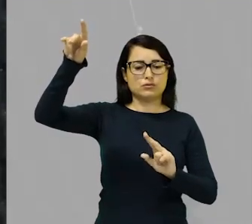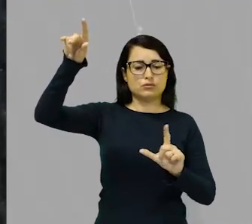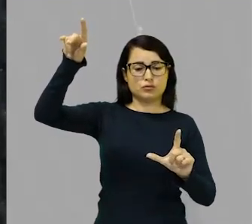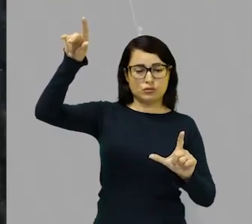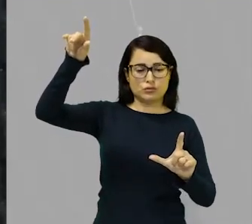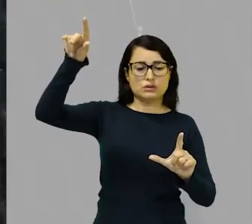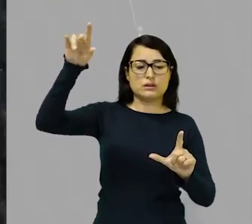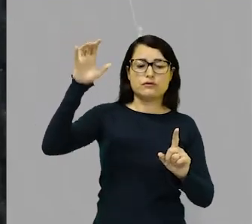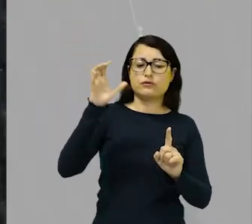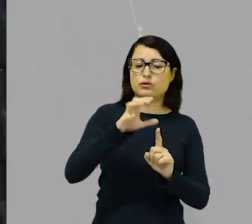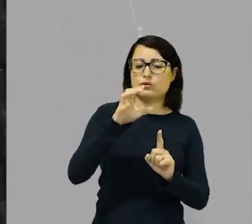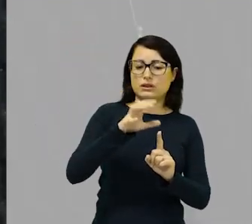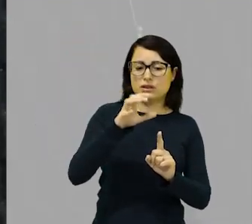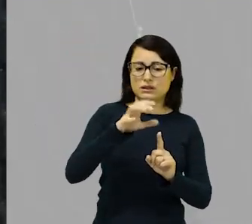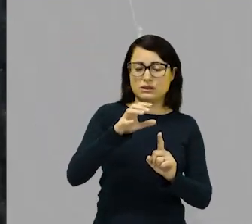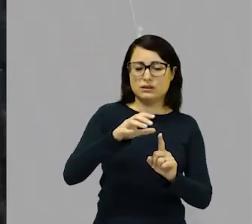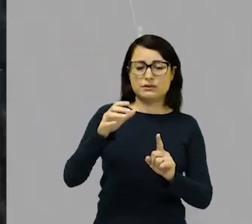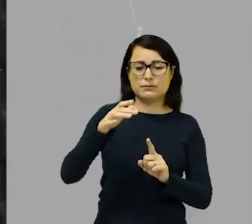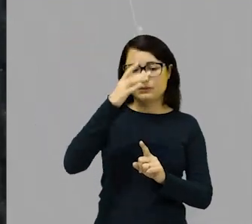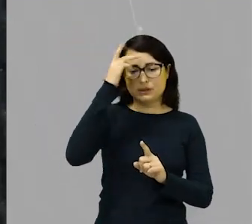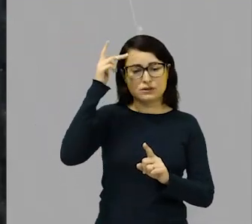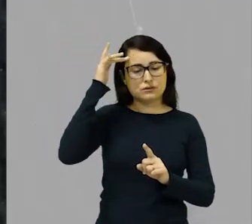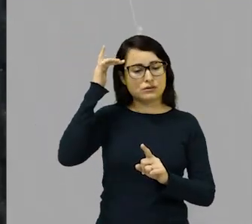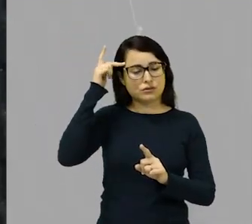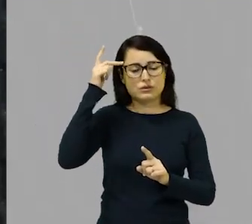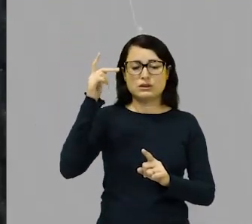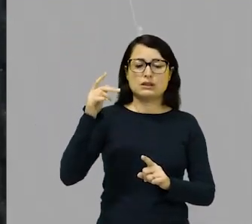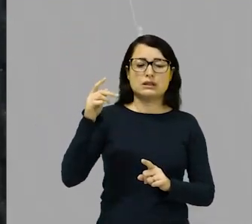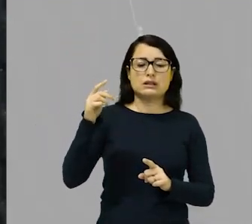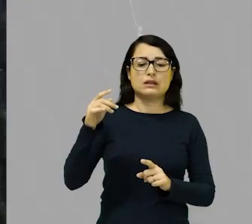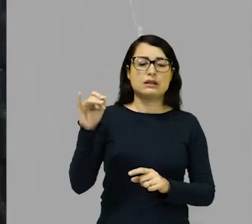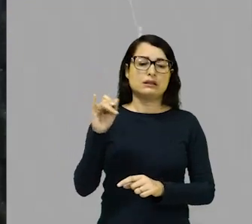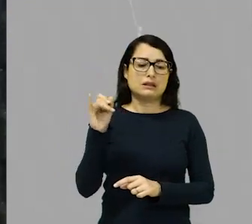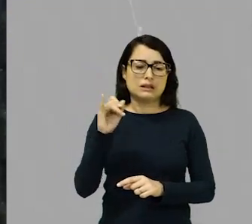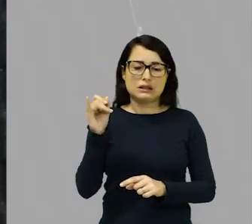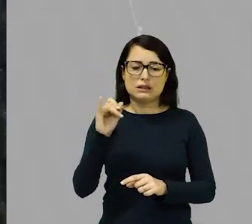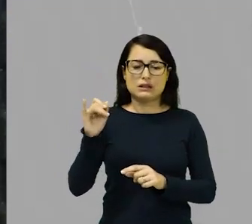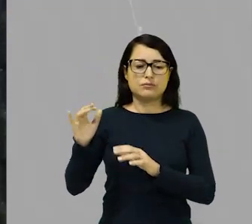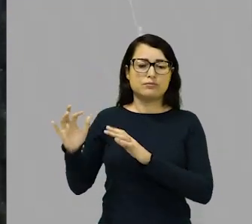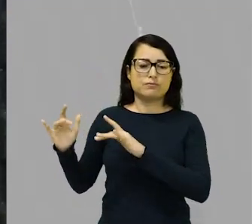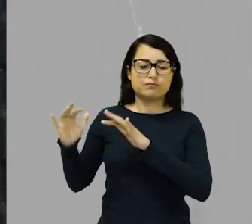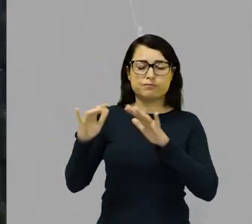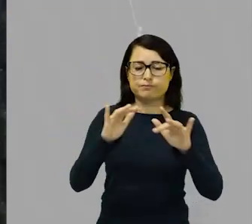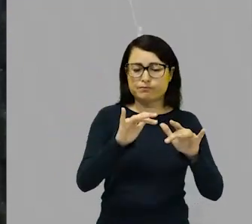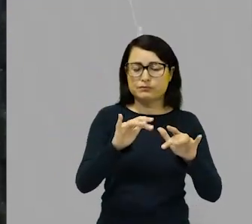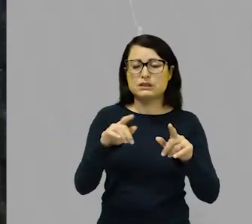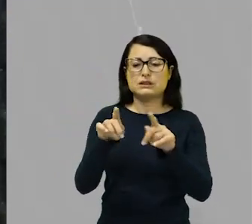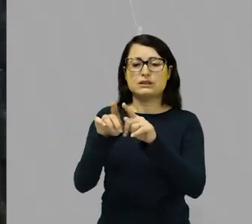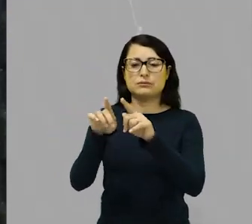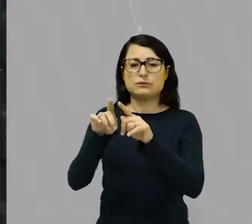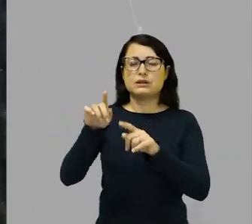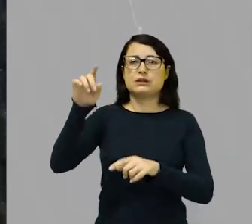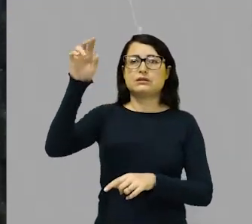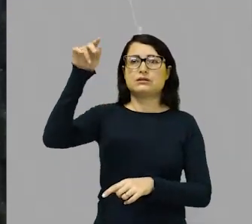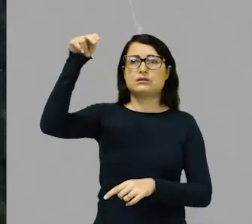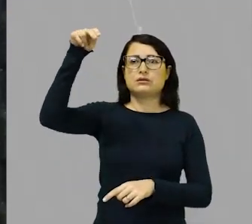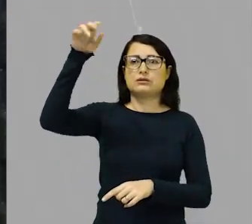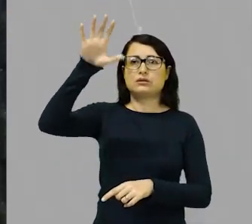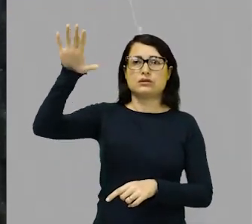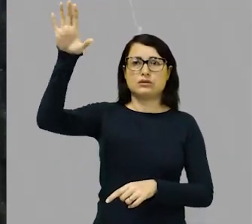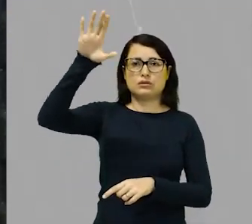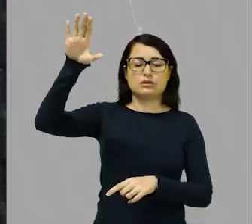uma influência muito forte de imigrantes italianos, alemães, etc. E aqui já existe uma questão mais ligada ao